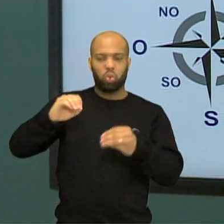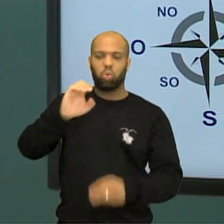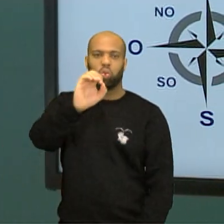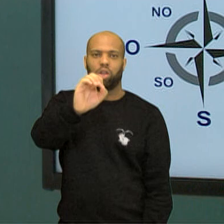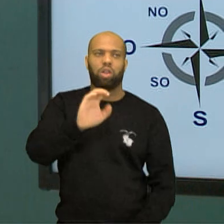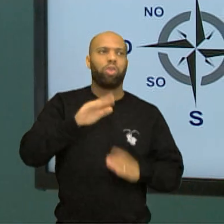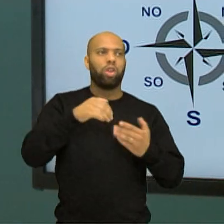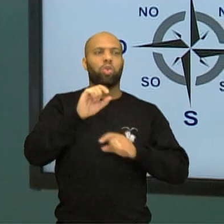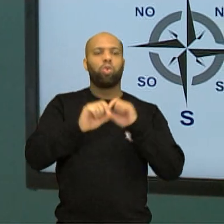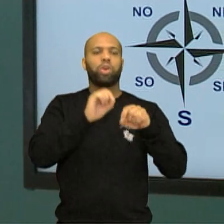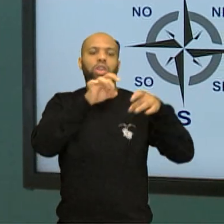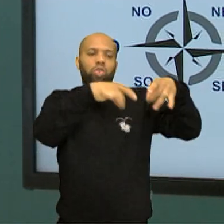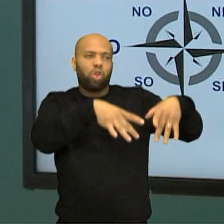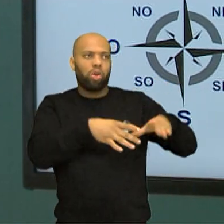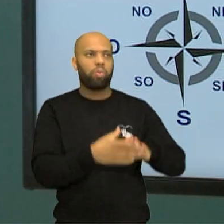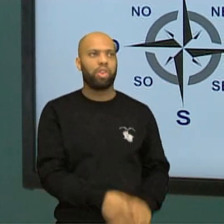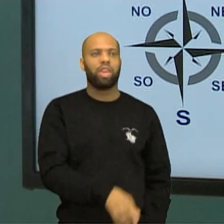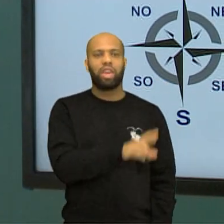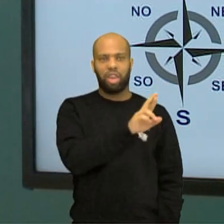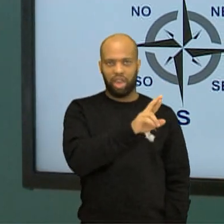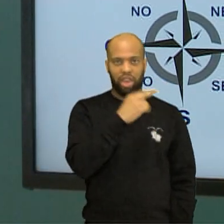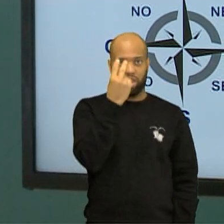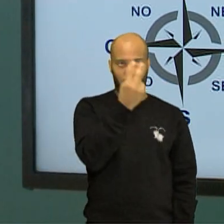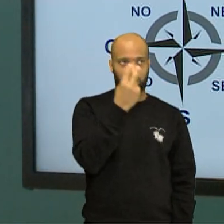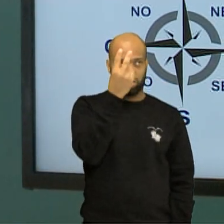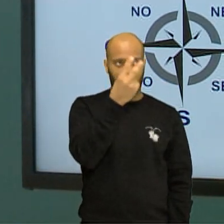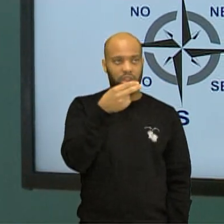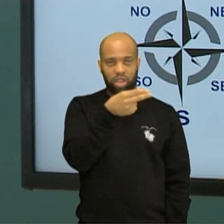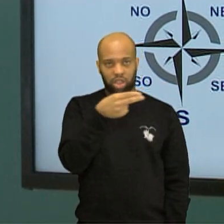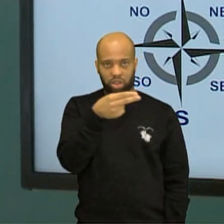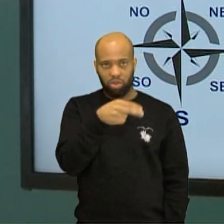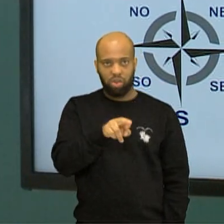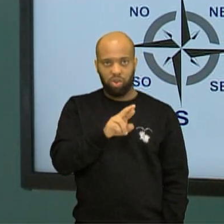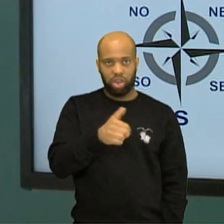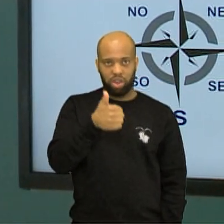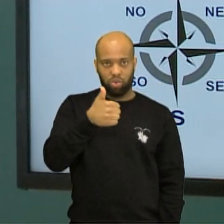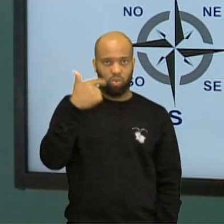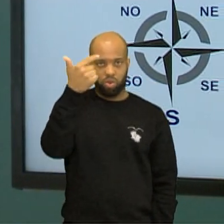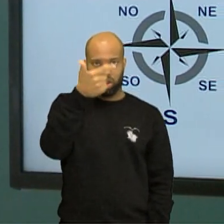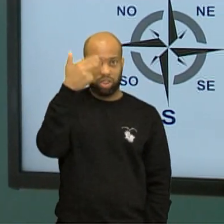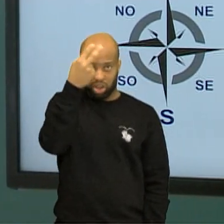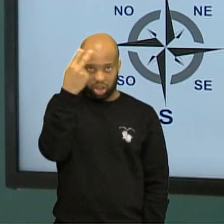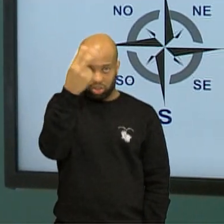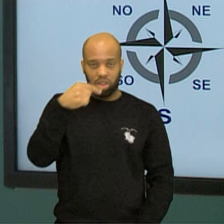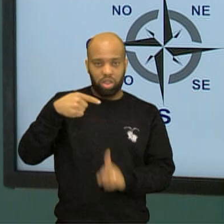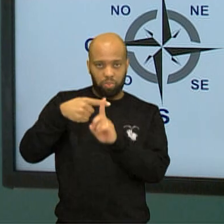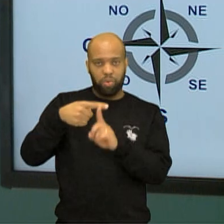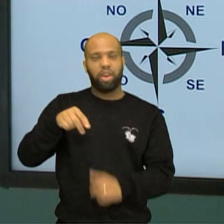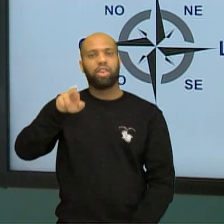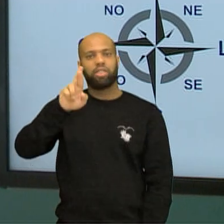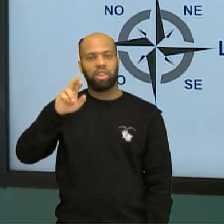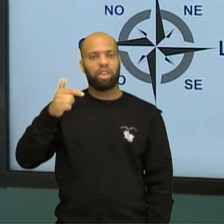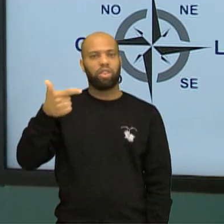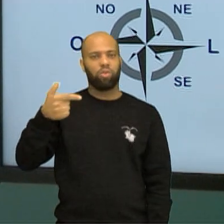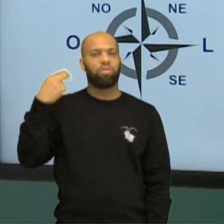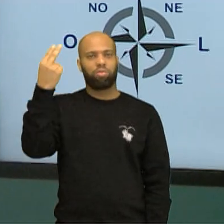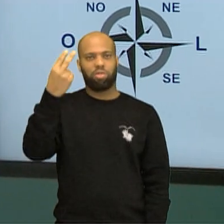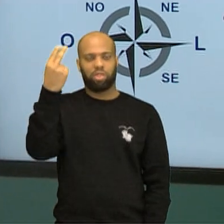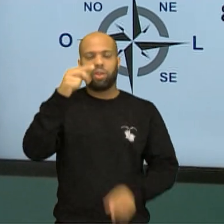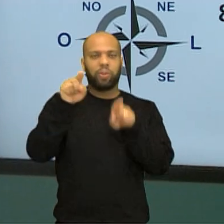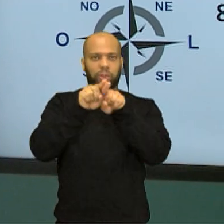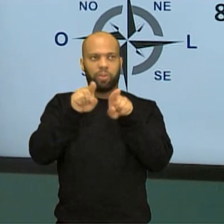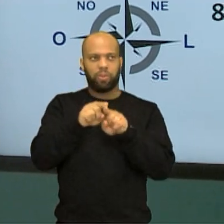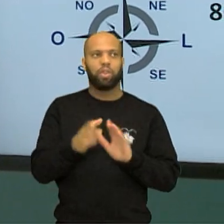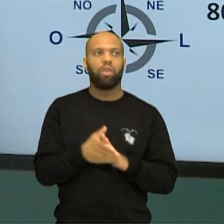que vai me sobrar para mim é isso aqui. R ao quadrado é igual a R1 ao quadrado mais R2 ao quadrado,